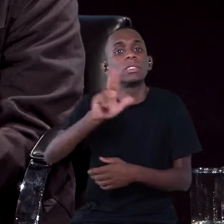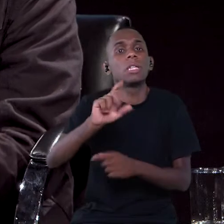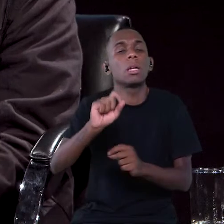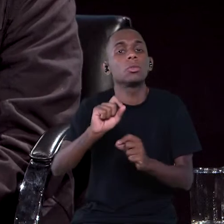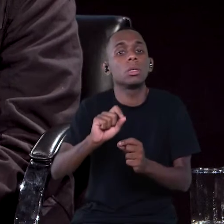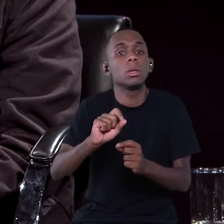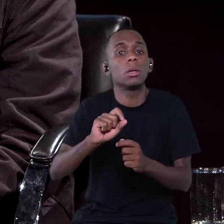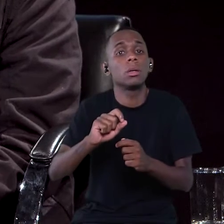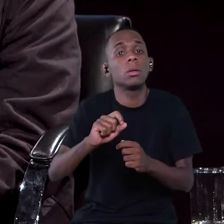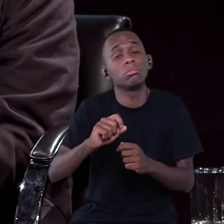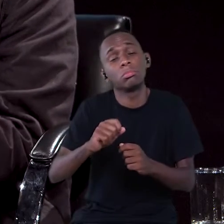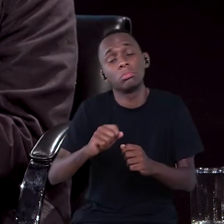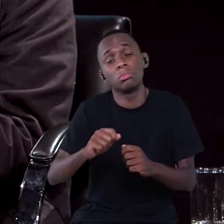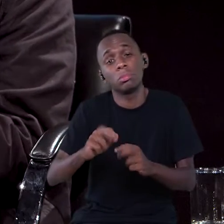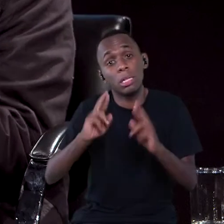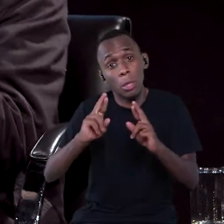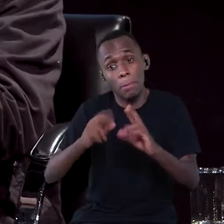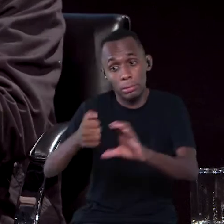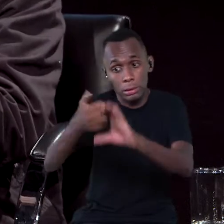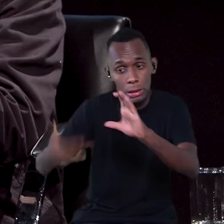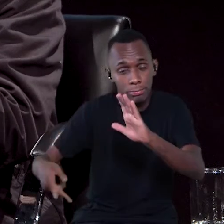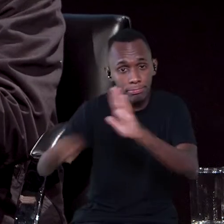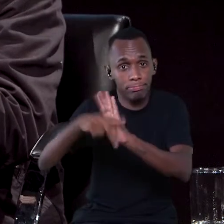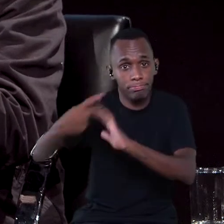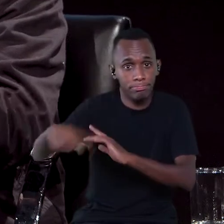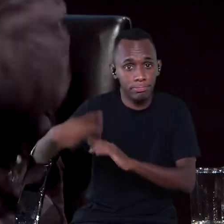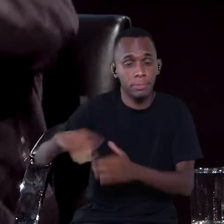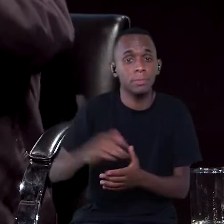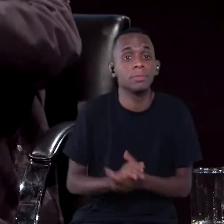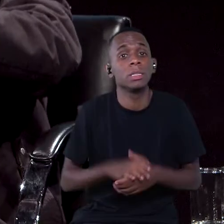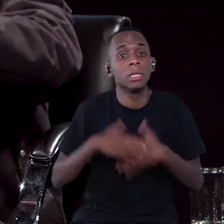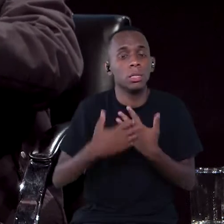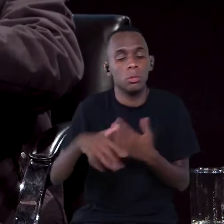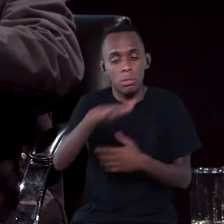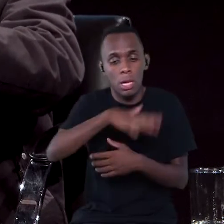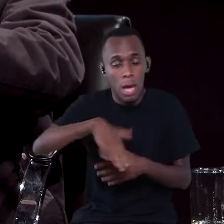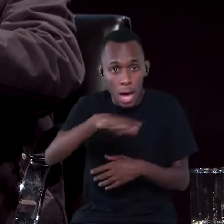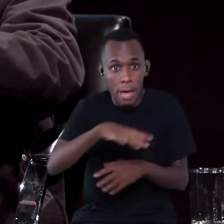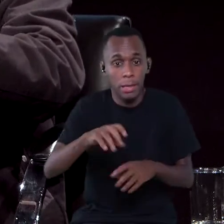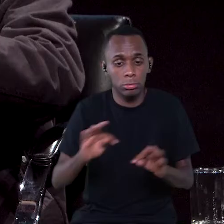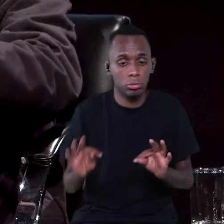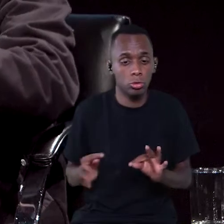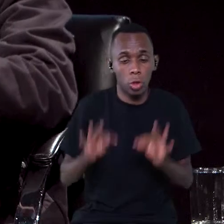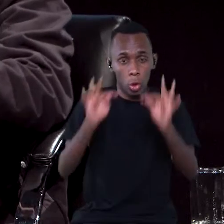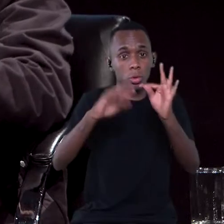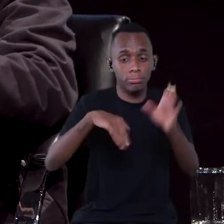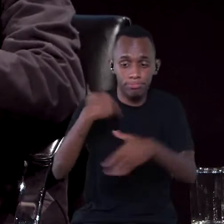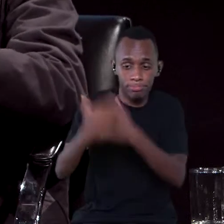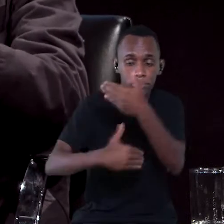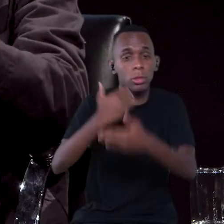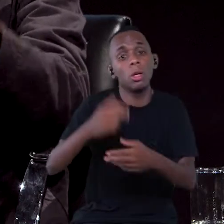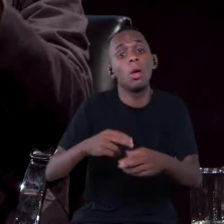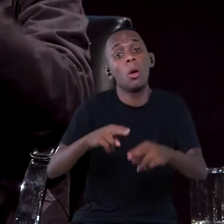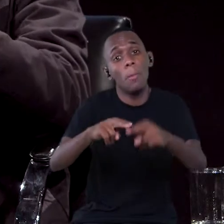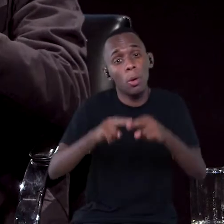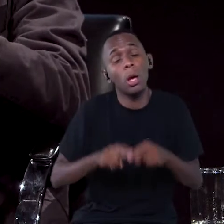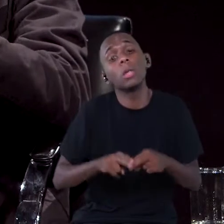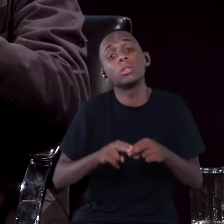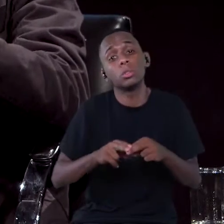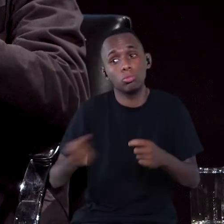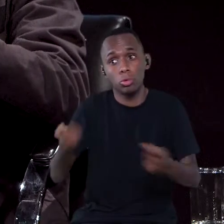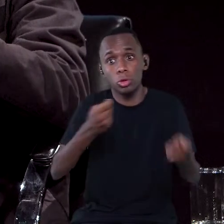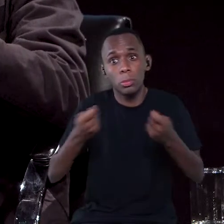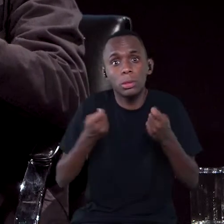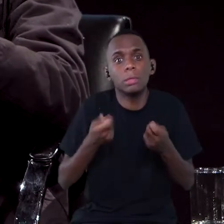sobrevivem graças a esse aspecto. Então, a hiperespecialização, nesse campo mais tecnológico, se explica em função dessa necessidade de um